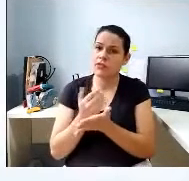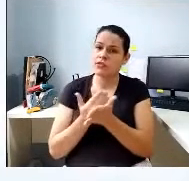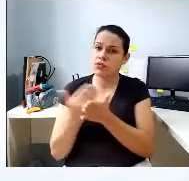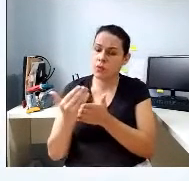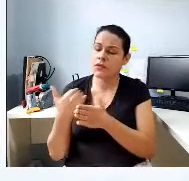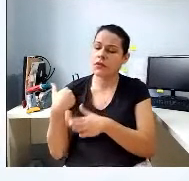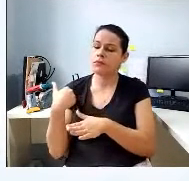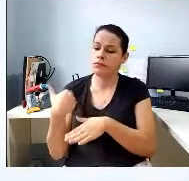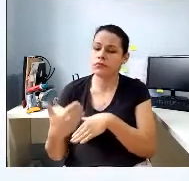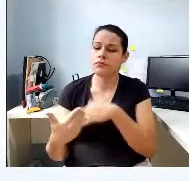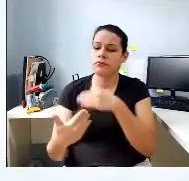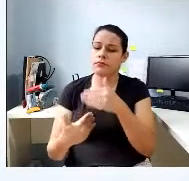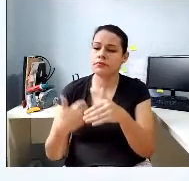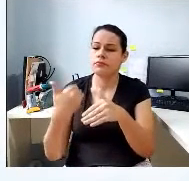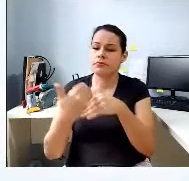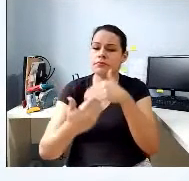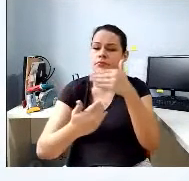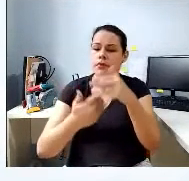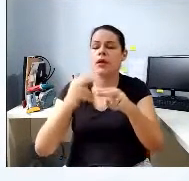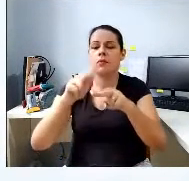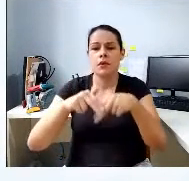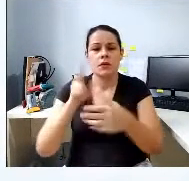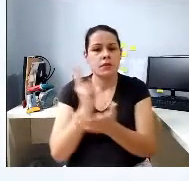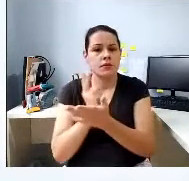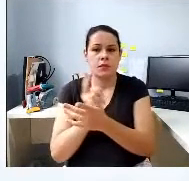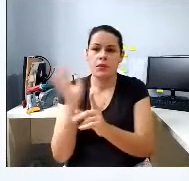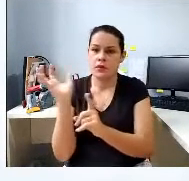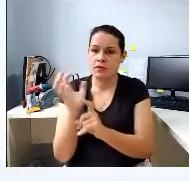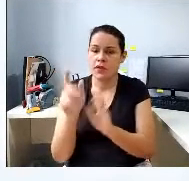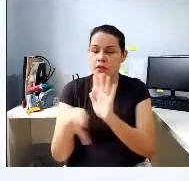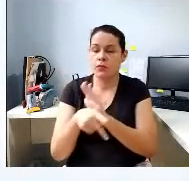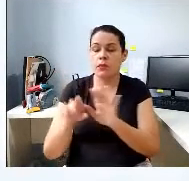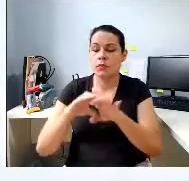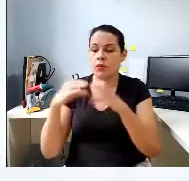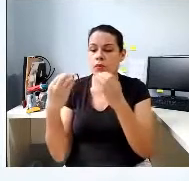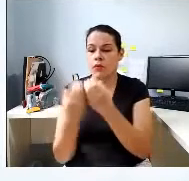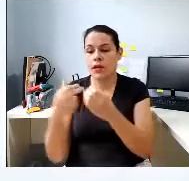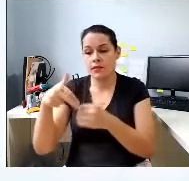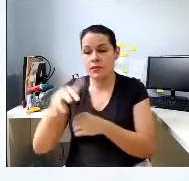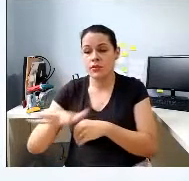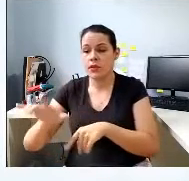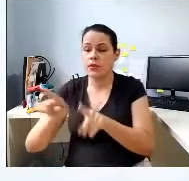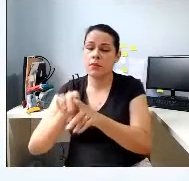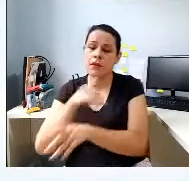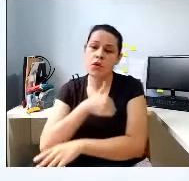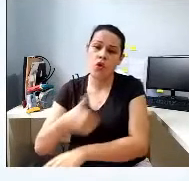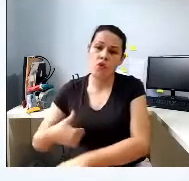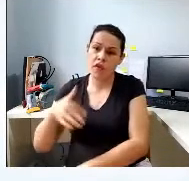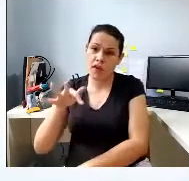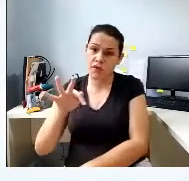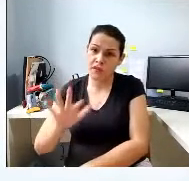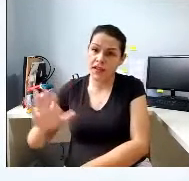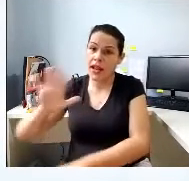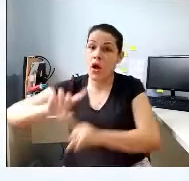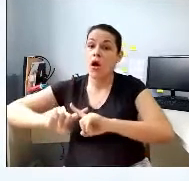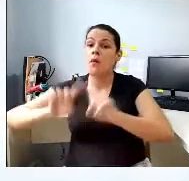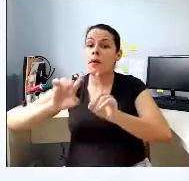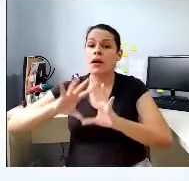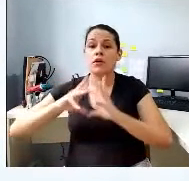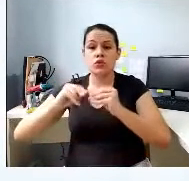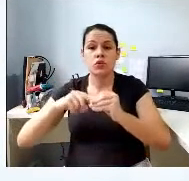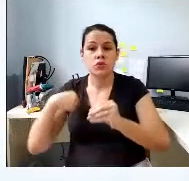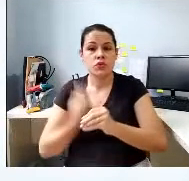encaminhar, e isso vai pressionar o Congresso Nacional e o governo federal. Mas, ao mesmo tempo, todo mundo sabe que